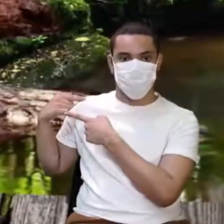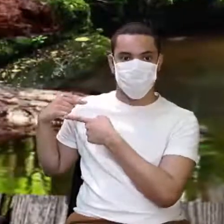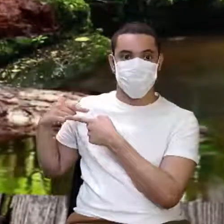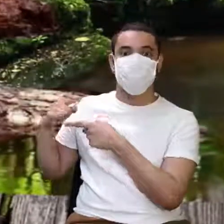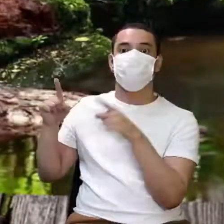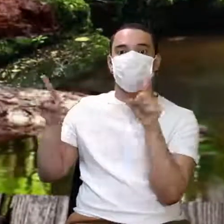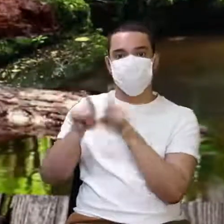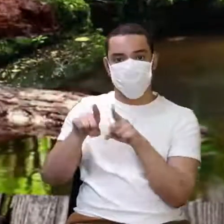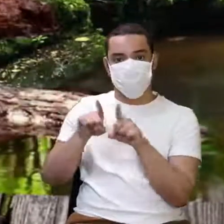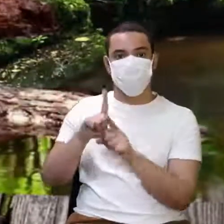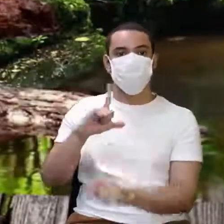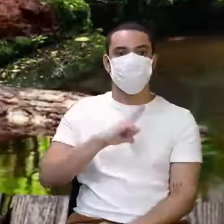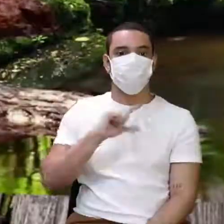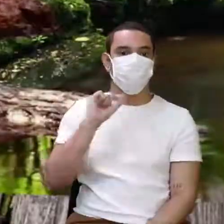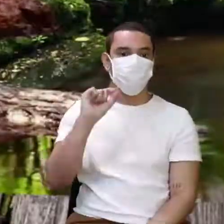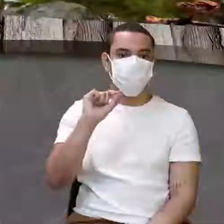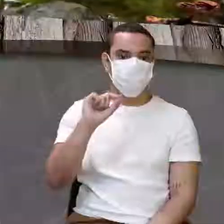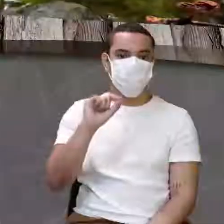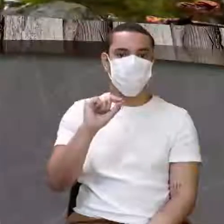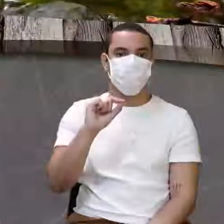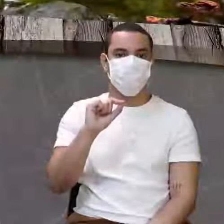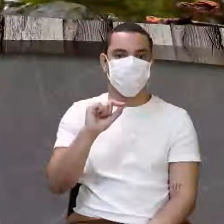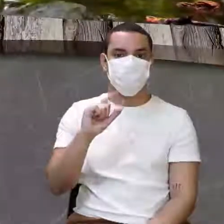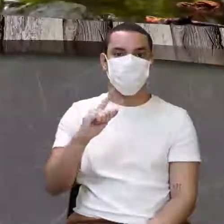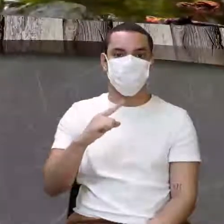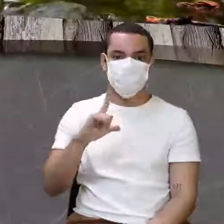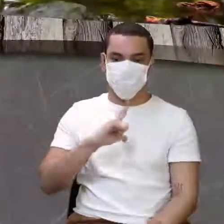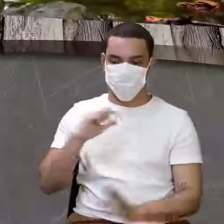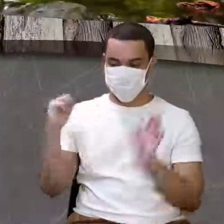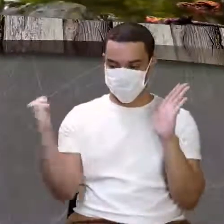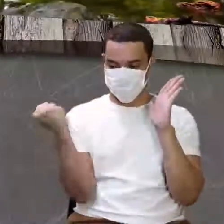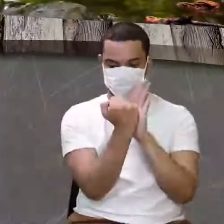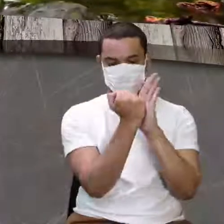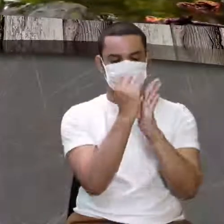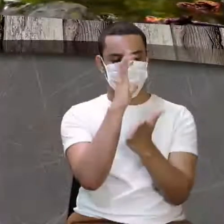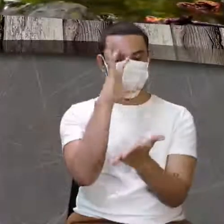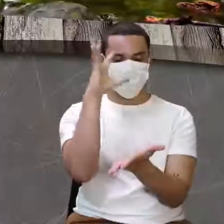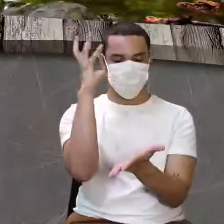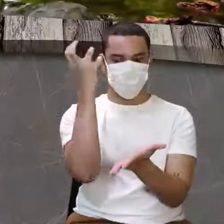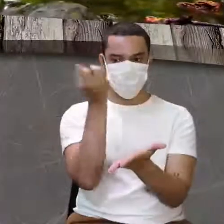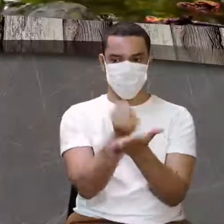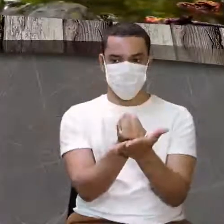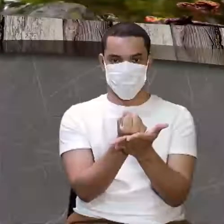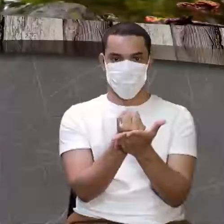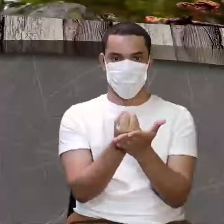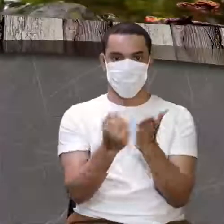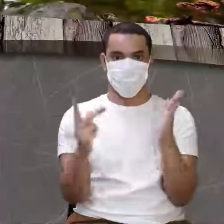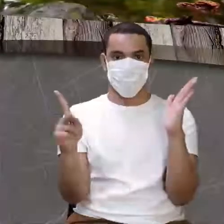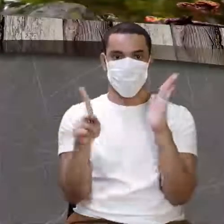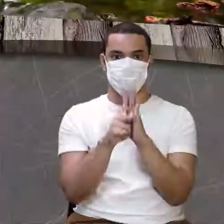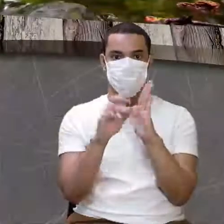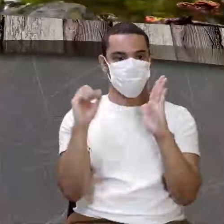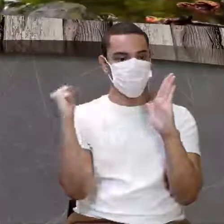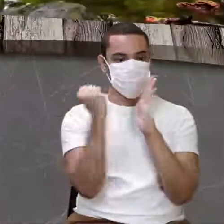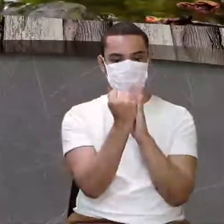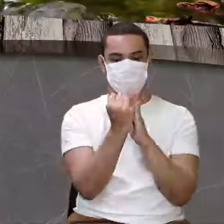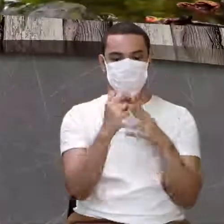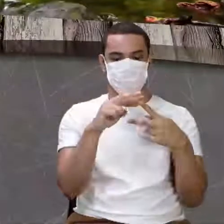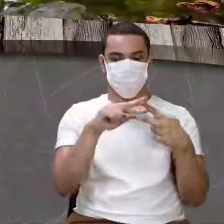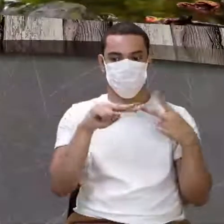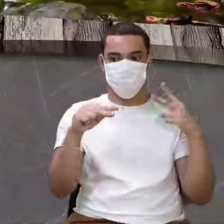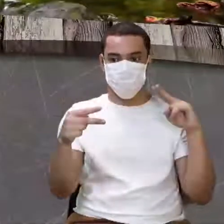e ele também está deixando sua marca registrada, sua impressão